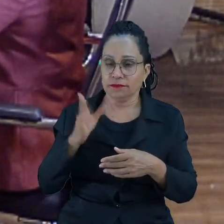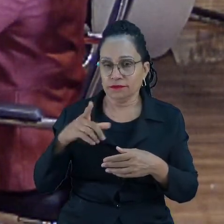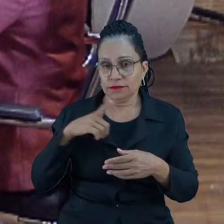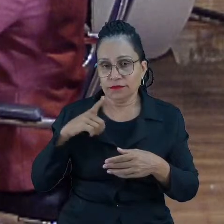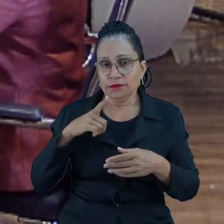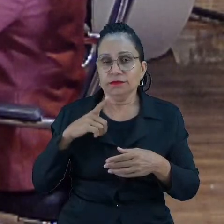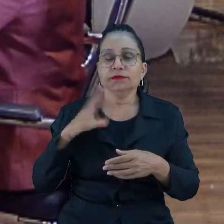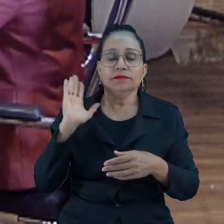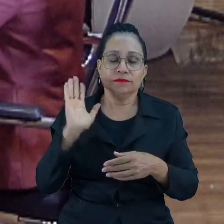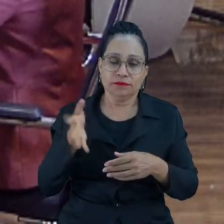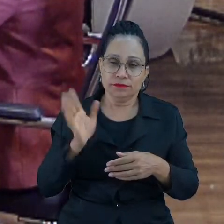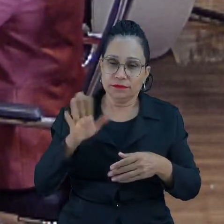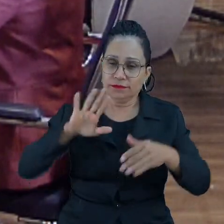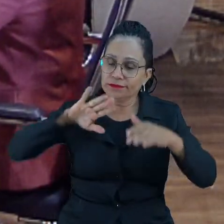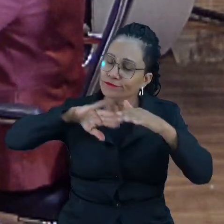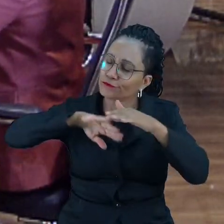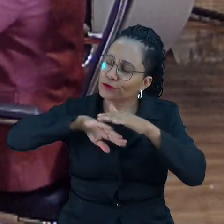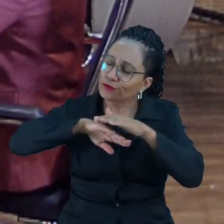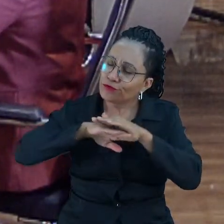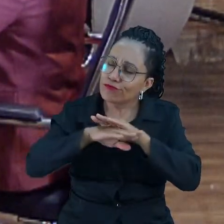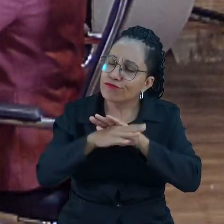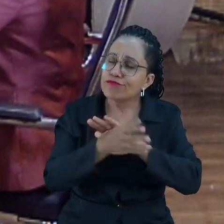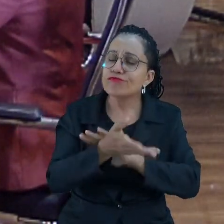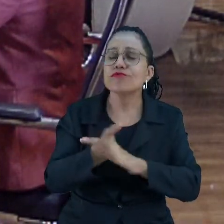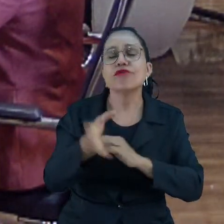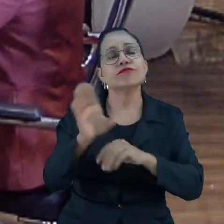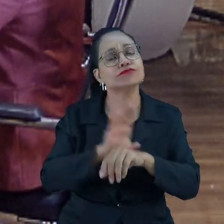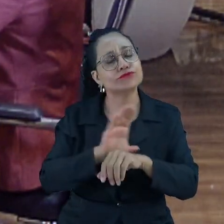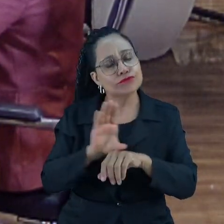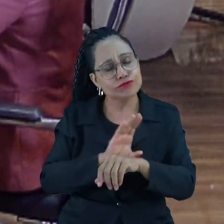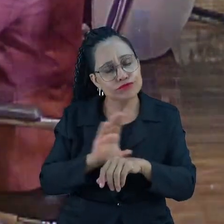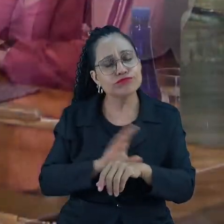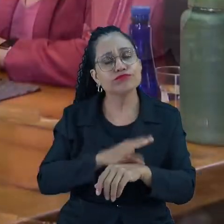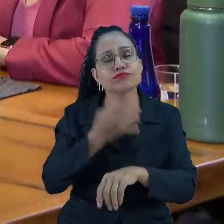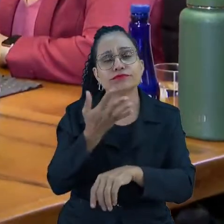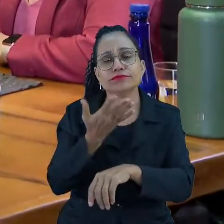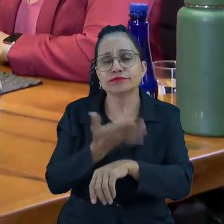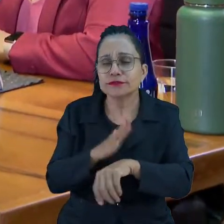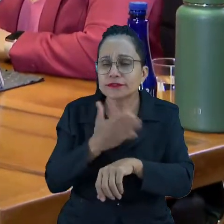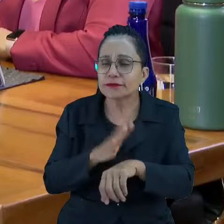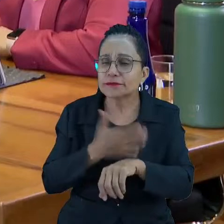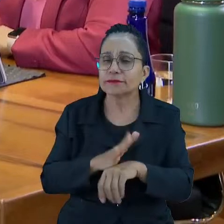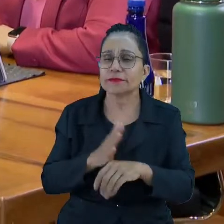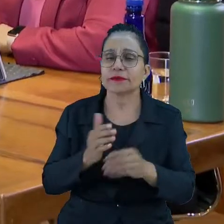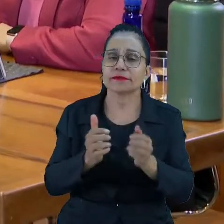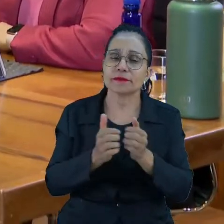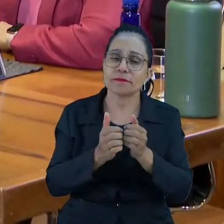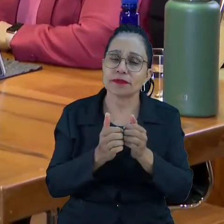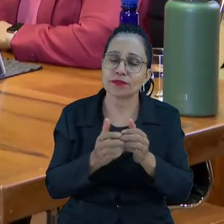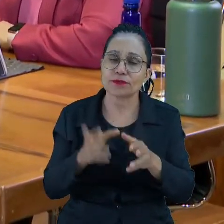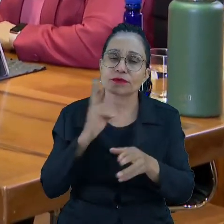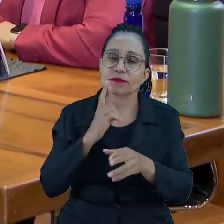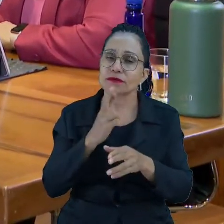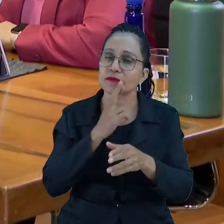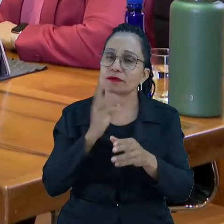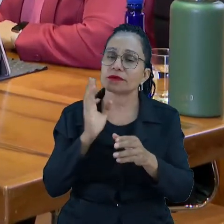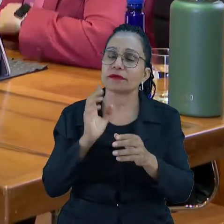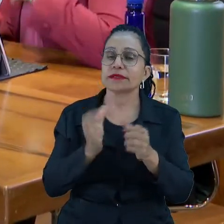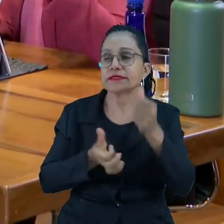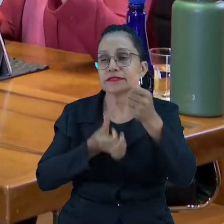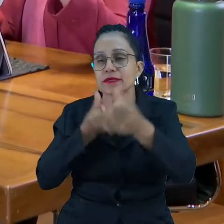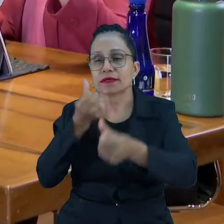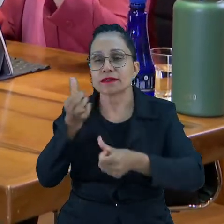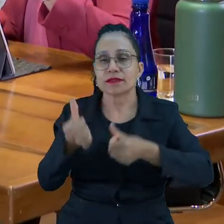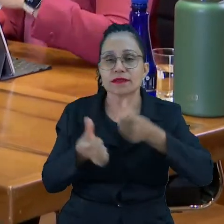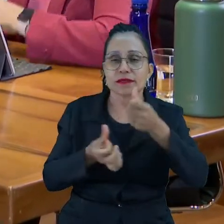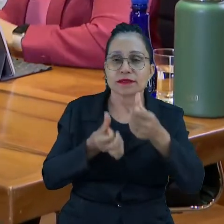né, de realizar capacitações, realizar treinamentos desde a abertura do restaurante, então, periodicamente a gente faz, né,